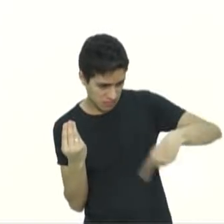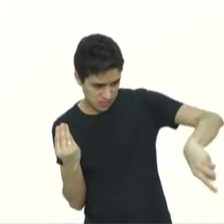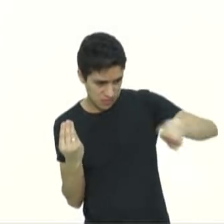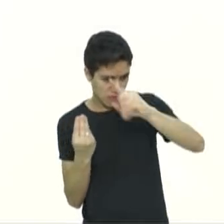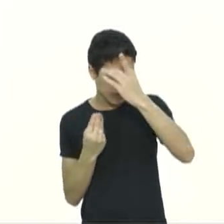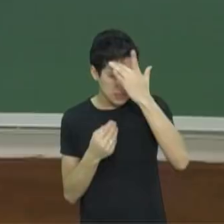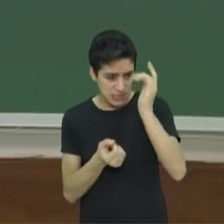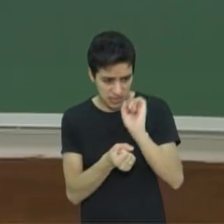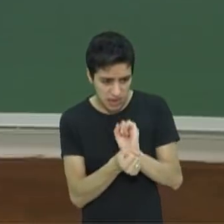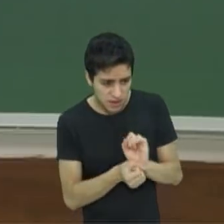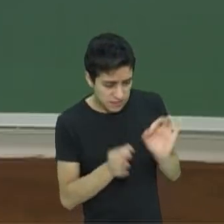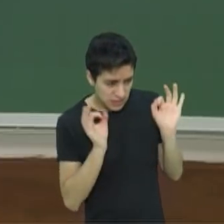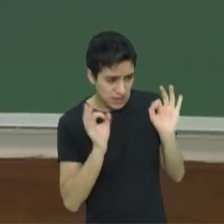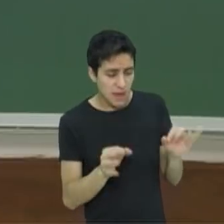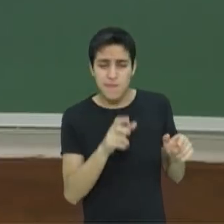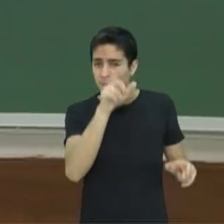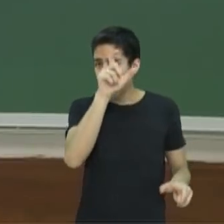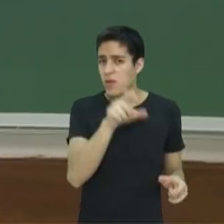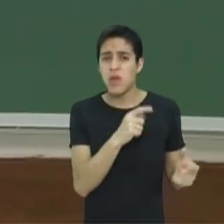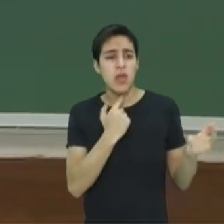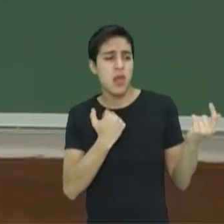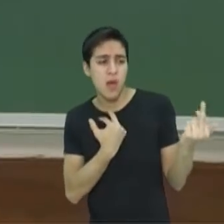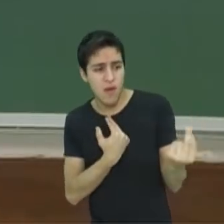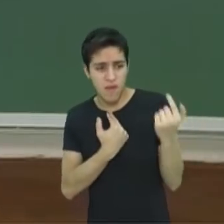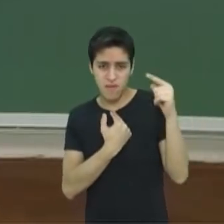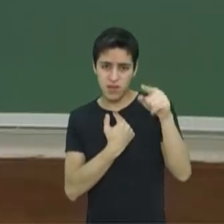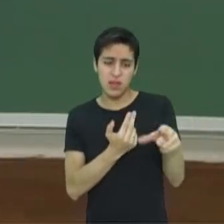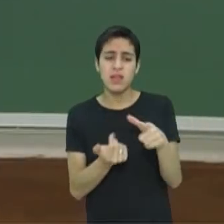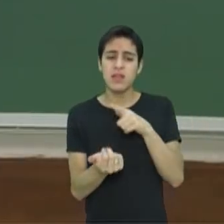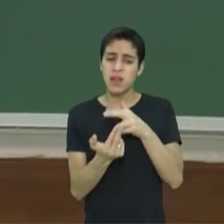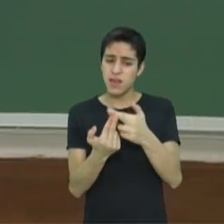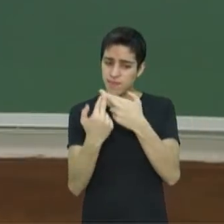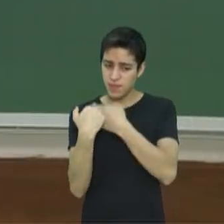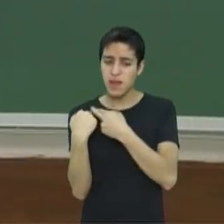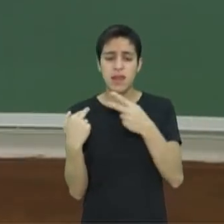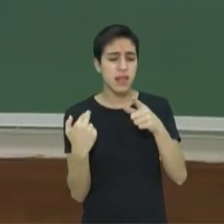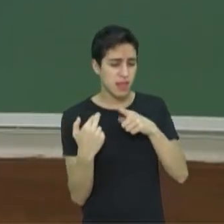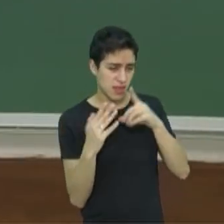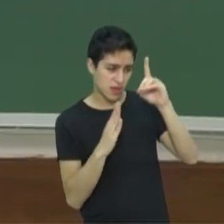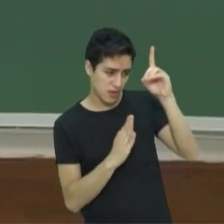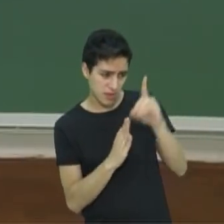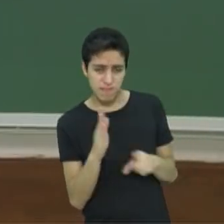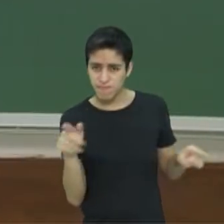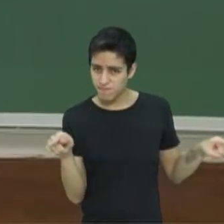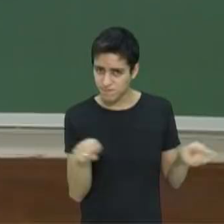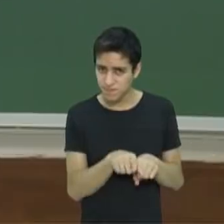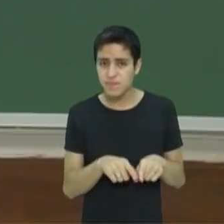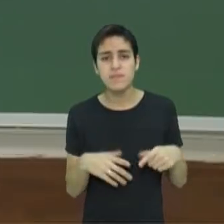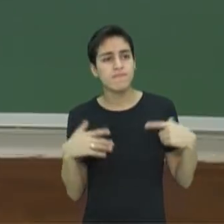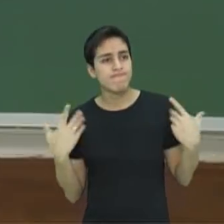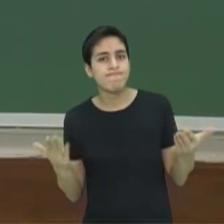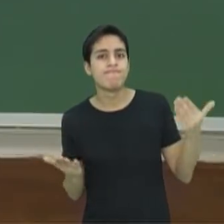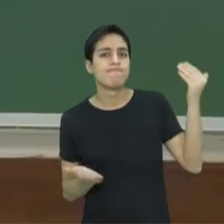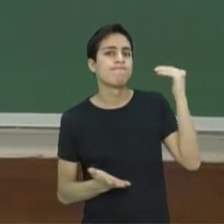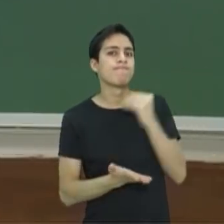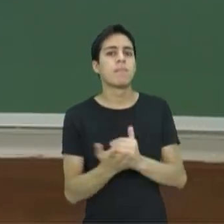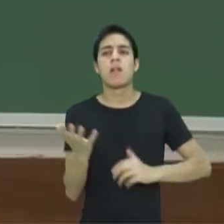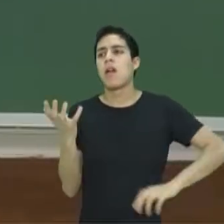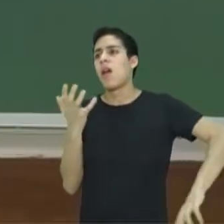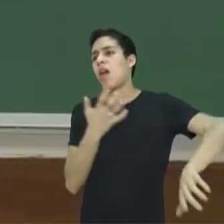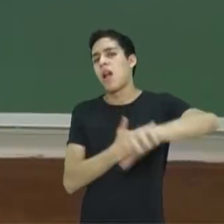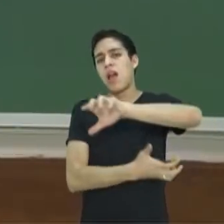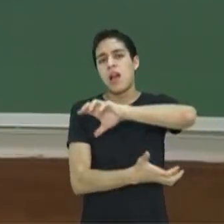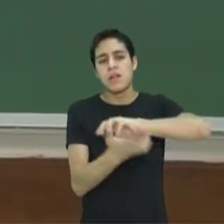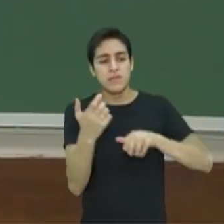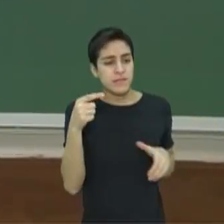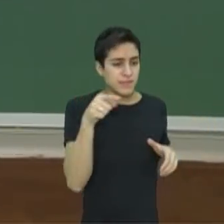é um cidadão e que ele tem direitos e ele tem deveres. E ali vai começar a rebelião deles. Tá? Porque